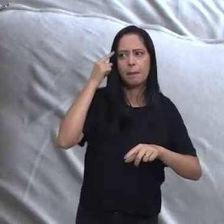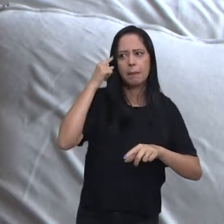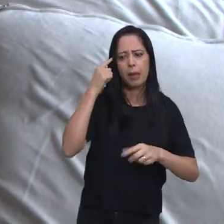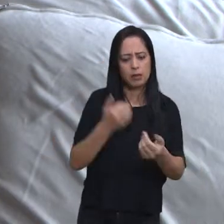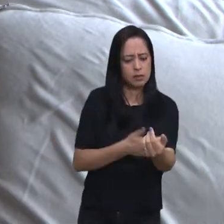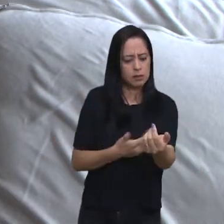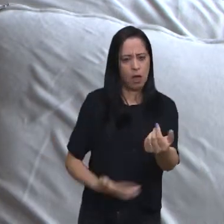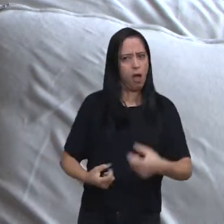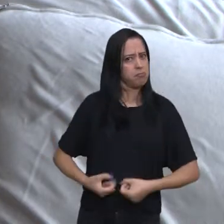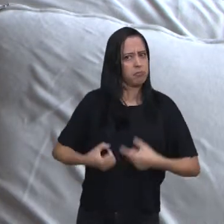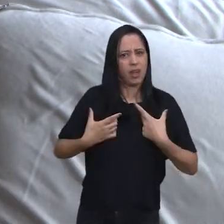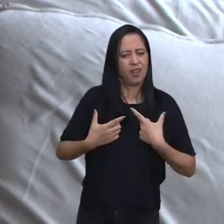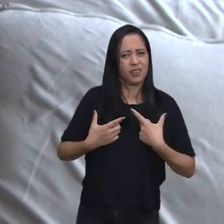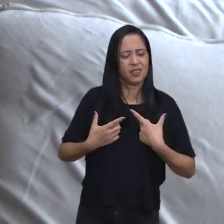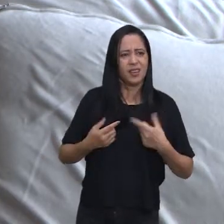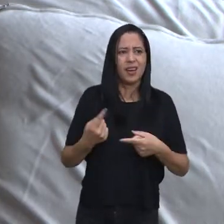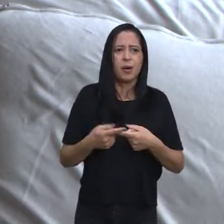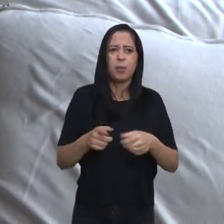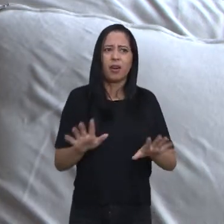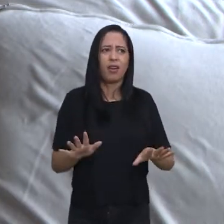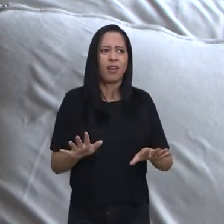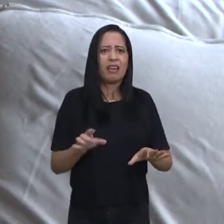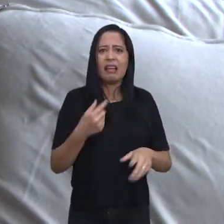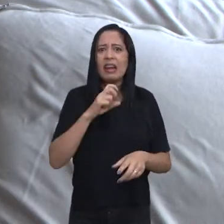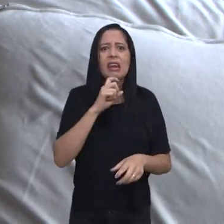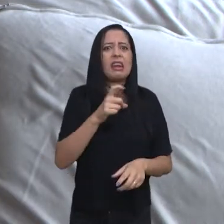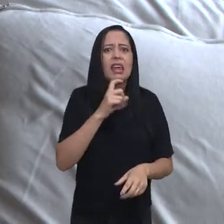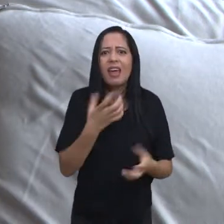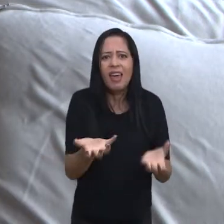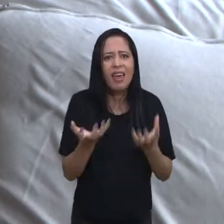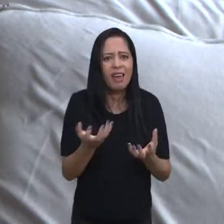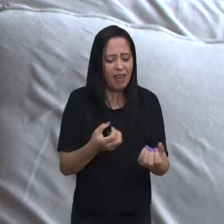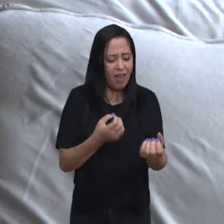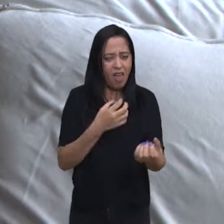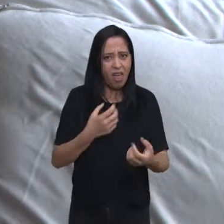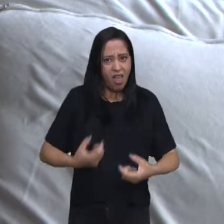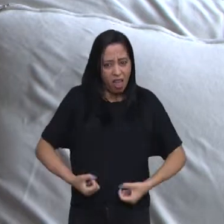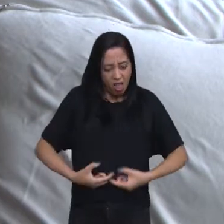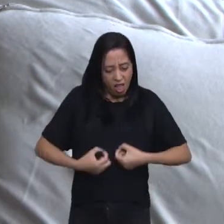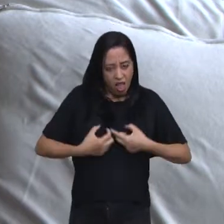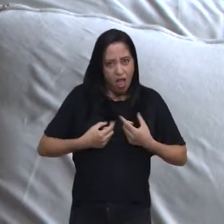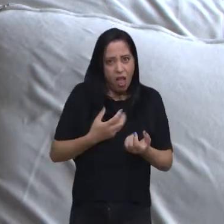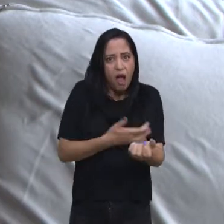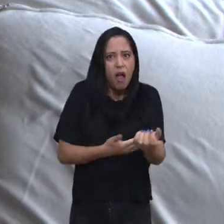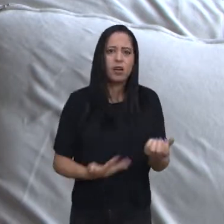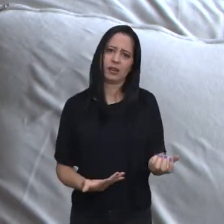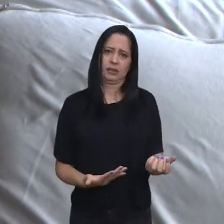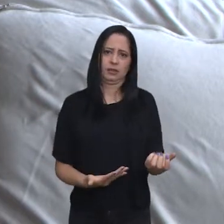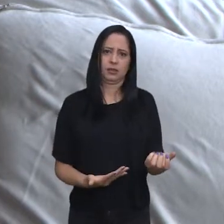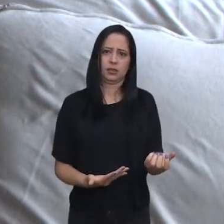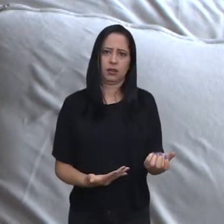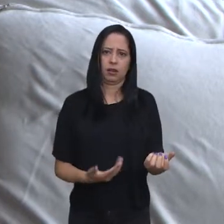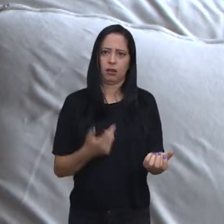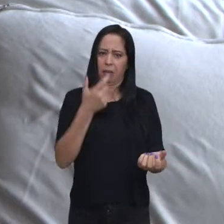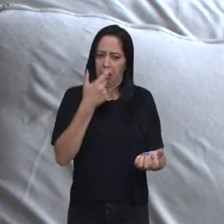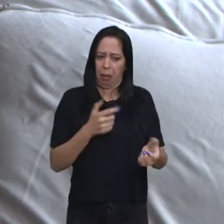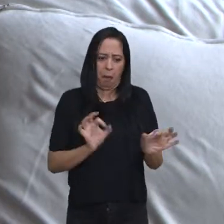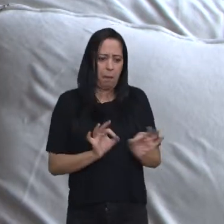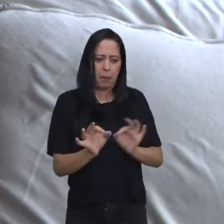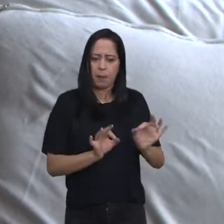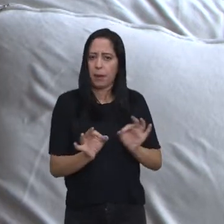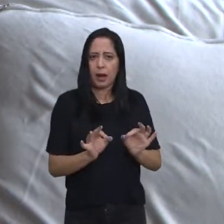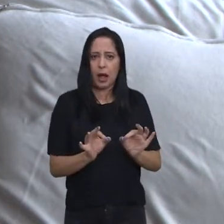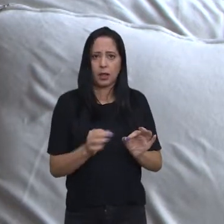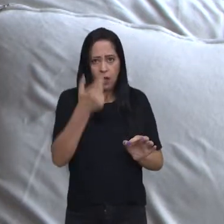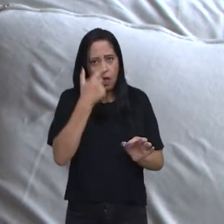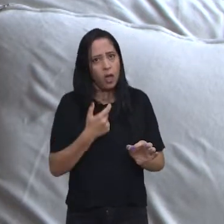por outros motivos não ninguém suspeitava de início que seria leucemia porque ninguém espera isso né